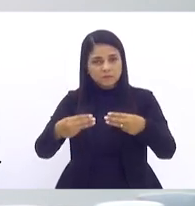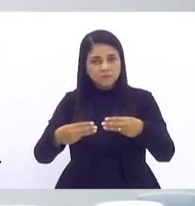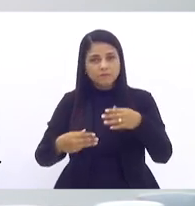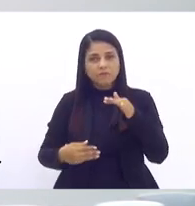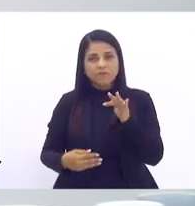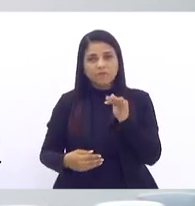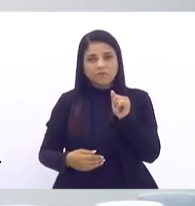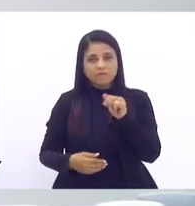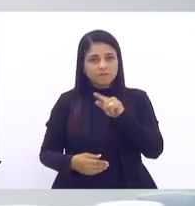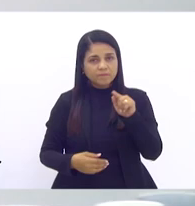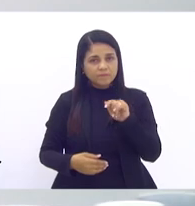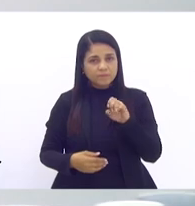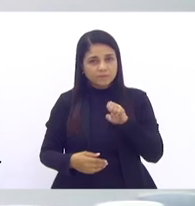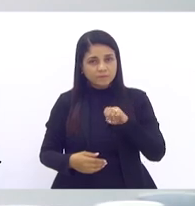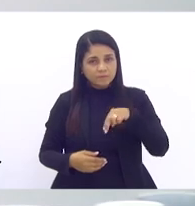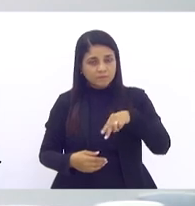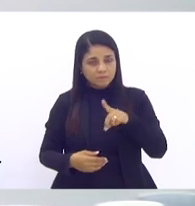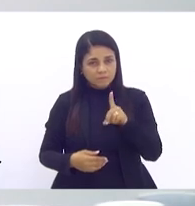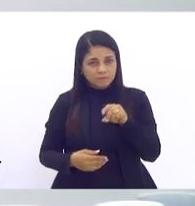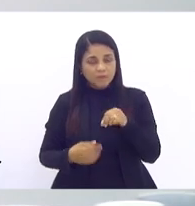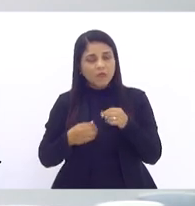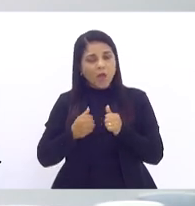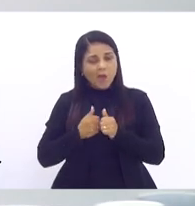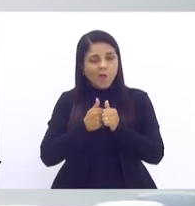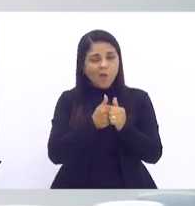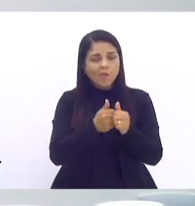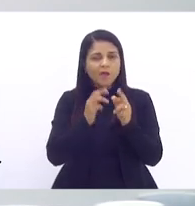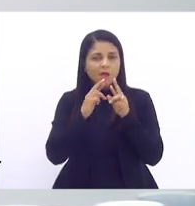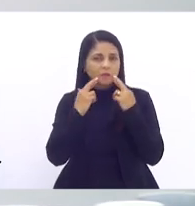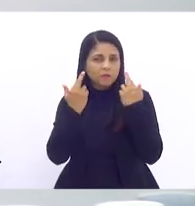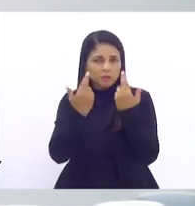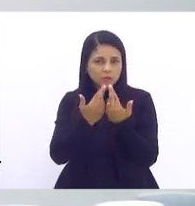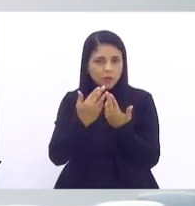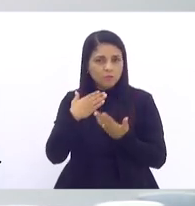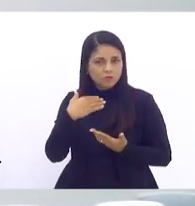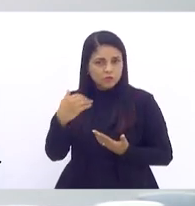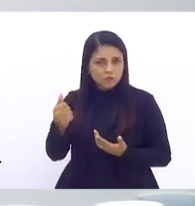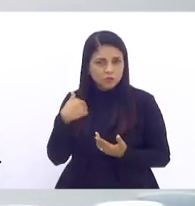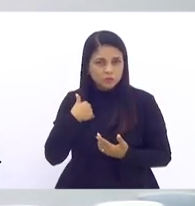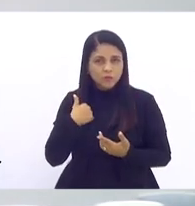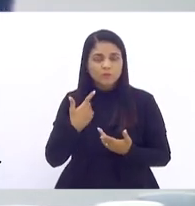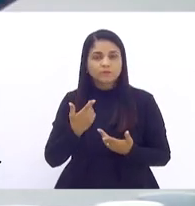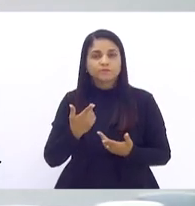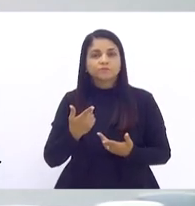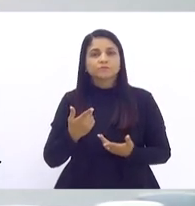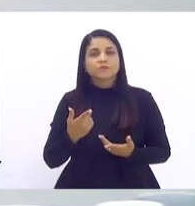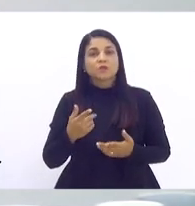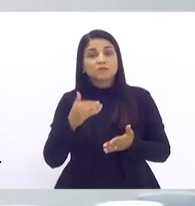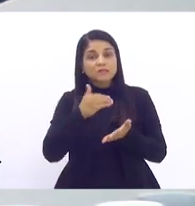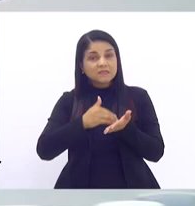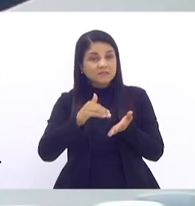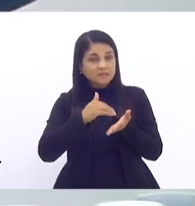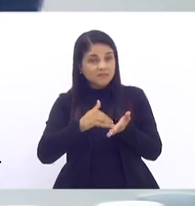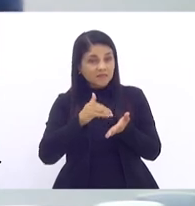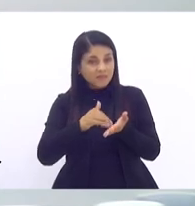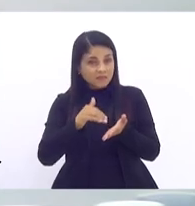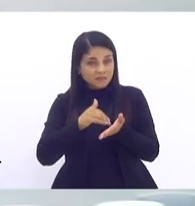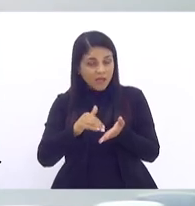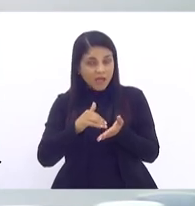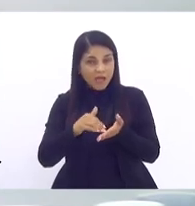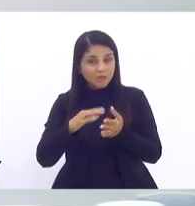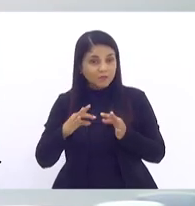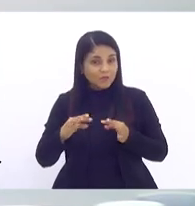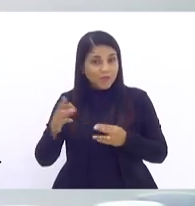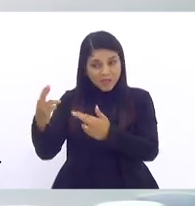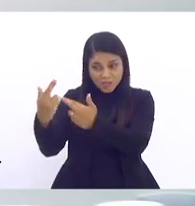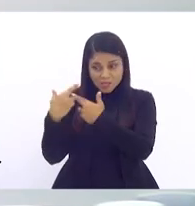me chamou para ir numa acompanhá-lo numa reunião com secretário Nacional da receita quer dizer o responsável por toda arrecadação